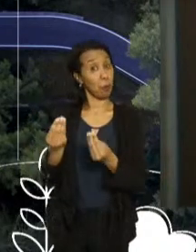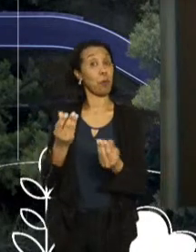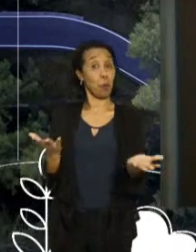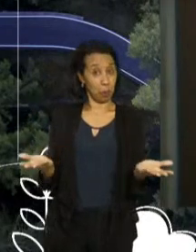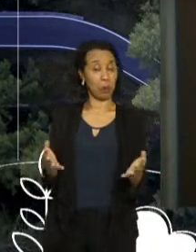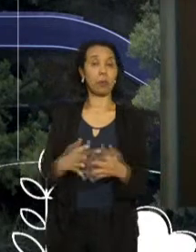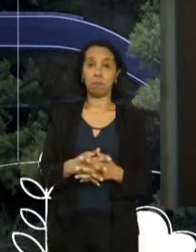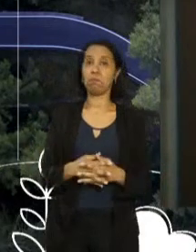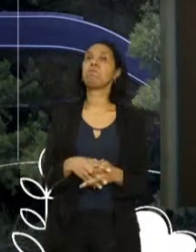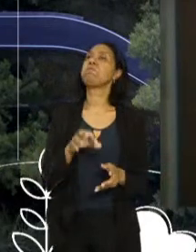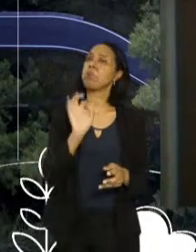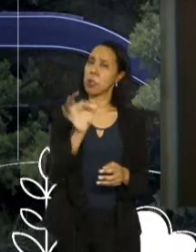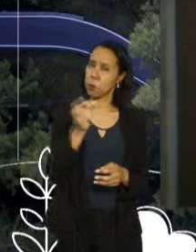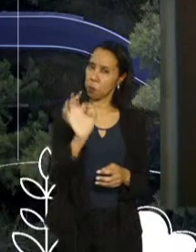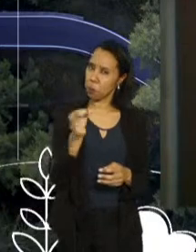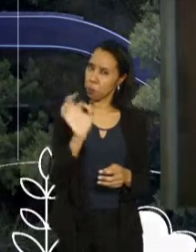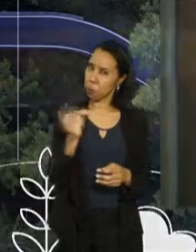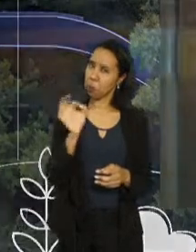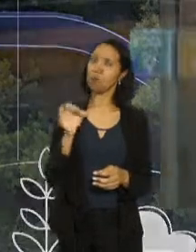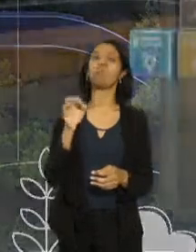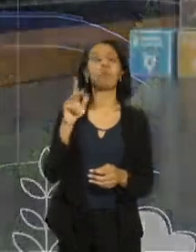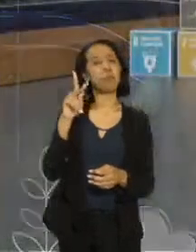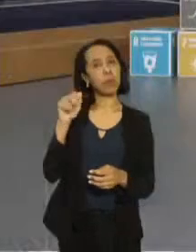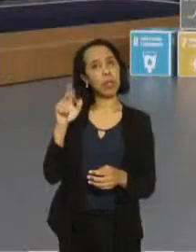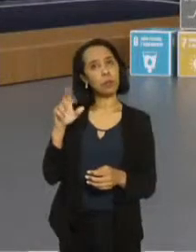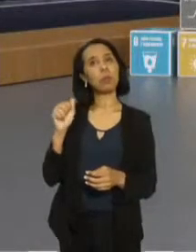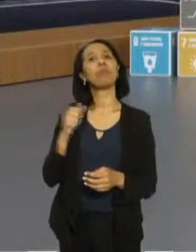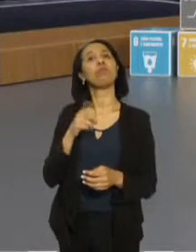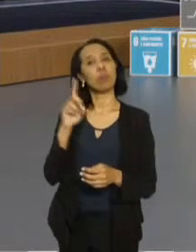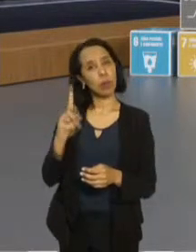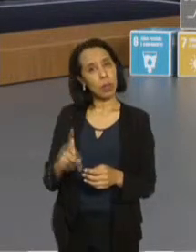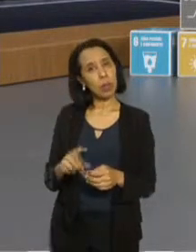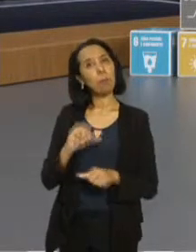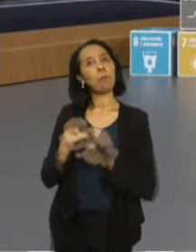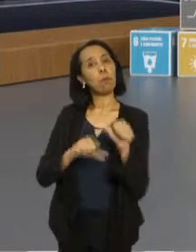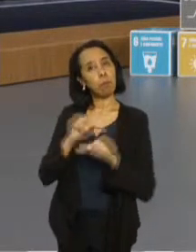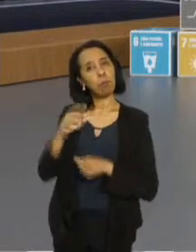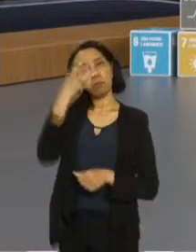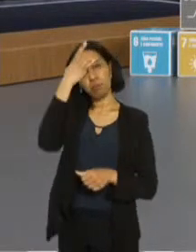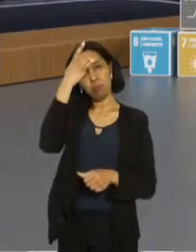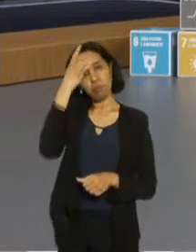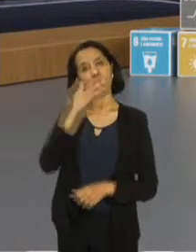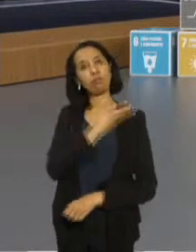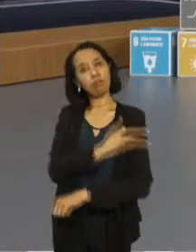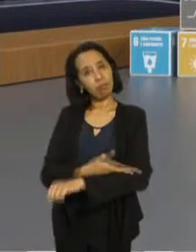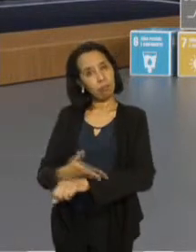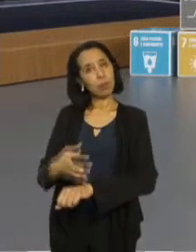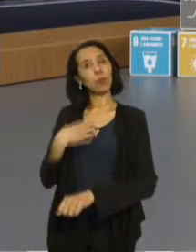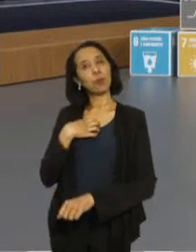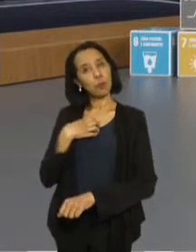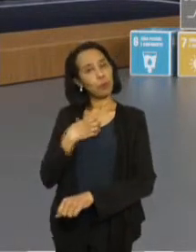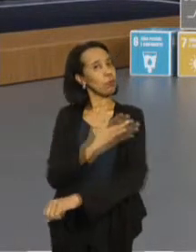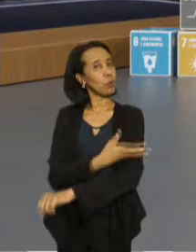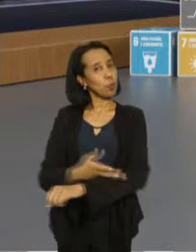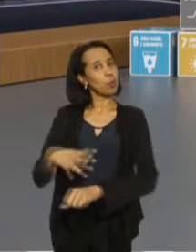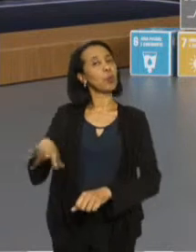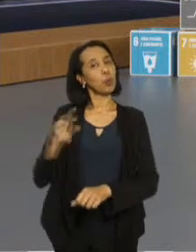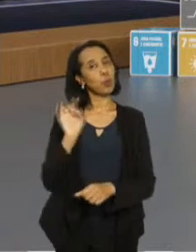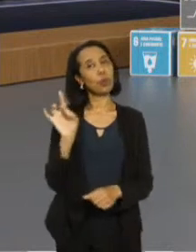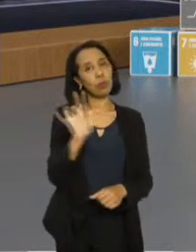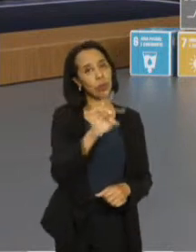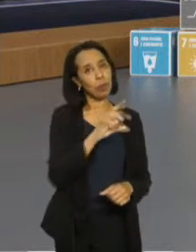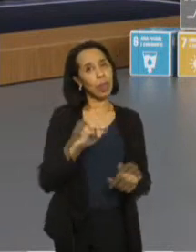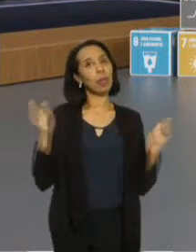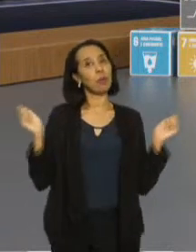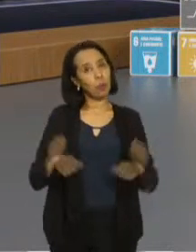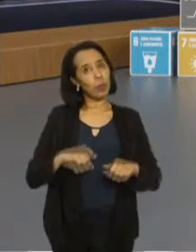demais. Isso mesmo, doutora Patrícia, obrigada. Mudança de atitude, né? Precisa de cada um de nós aqui contribuindo para